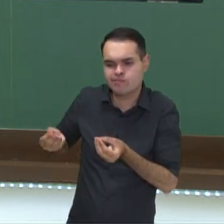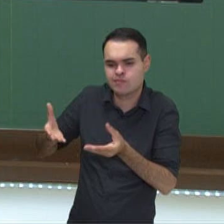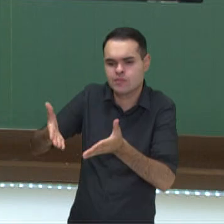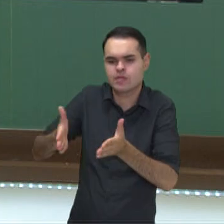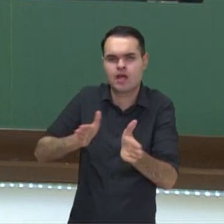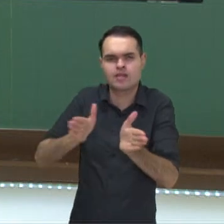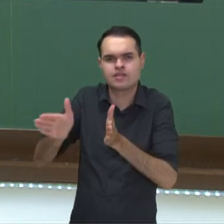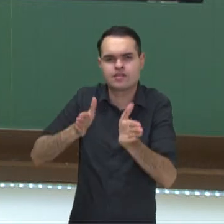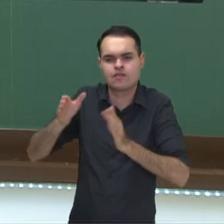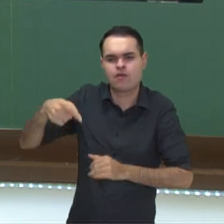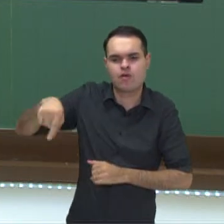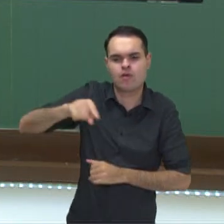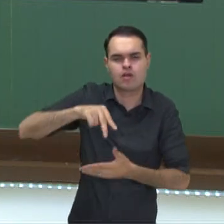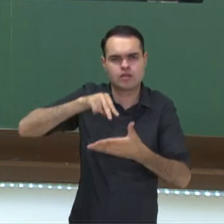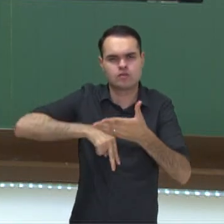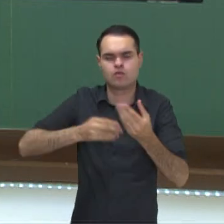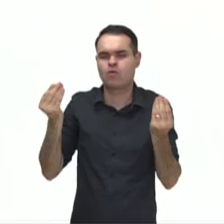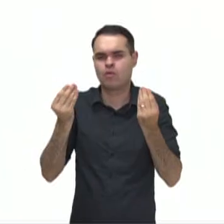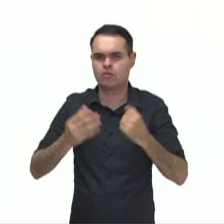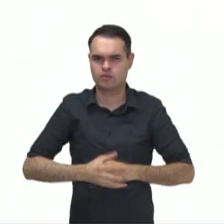mais acessível ao leitor.